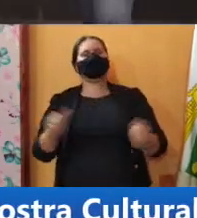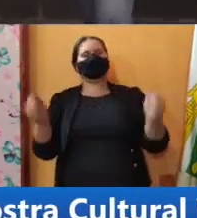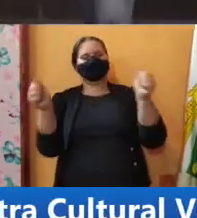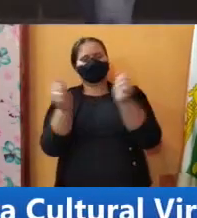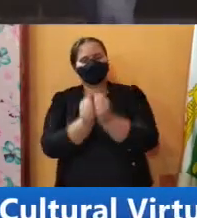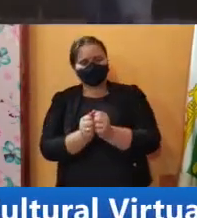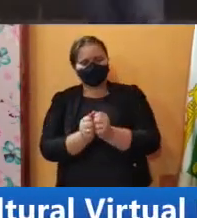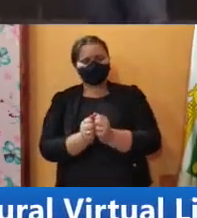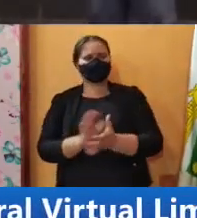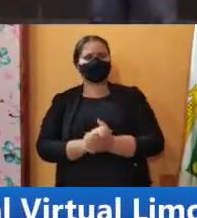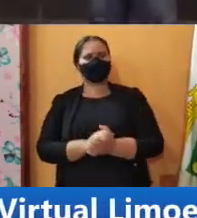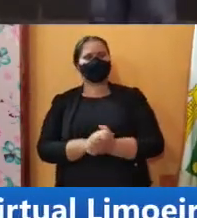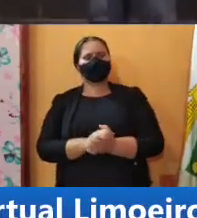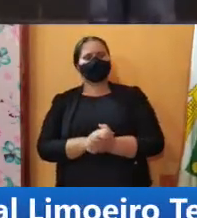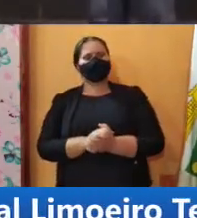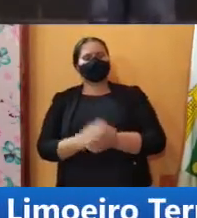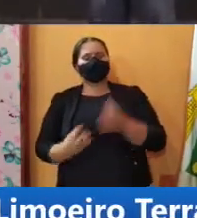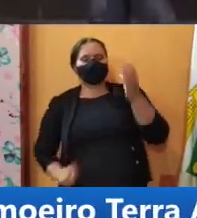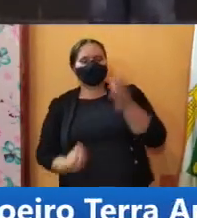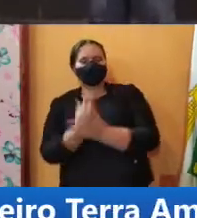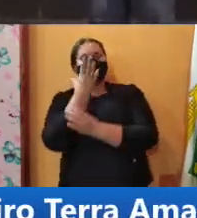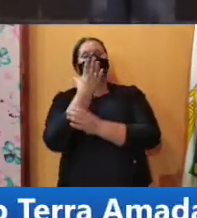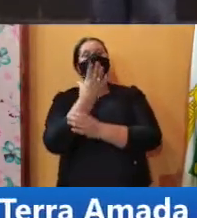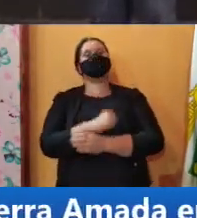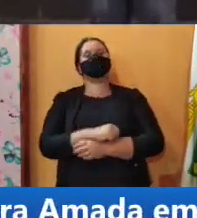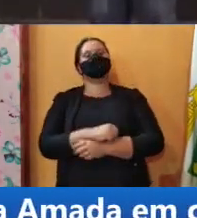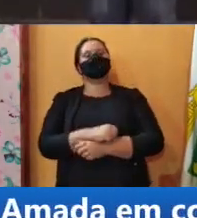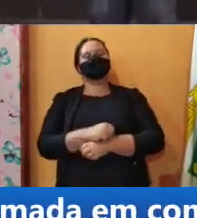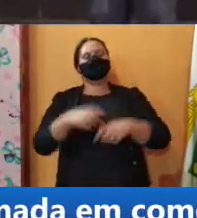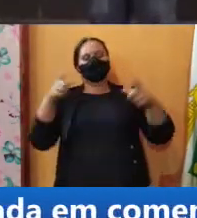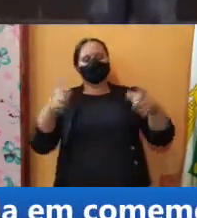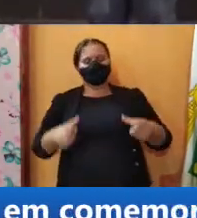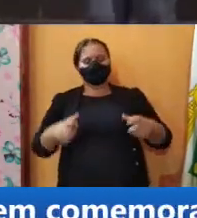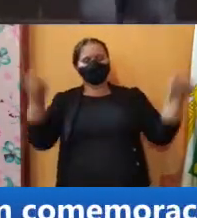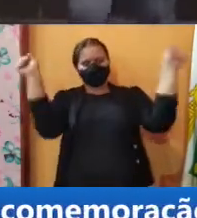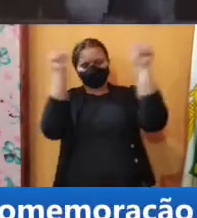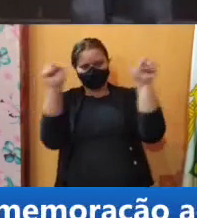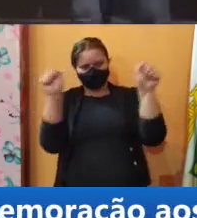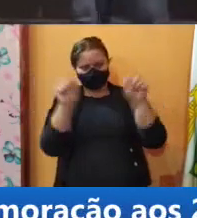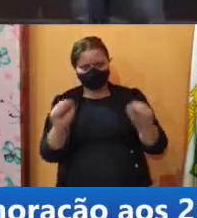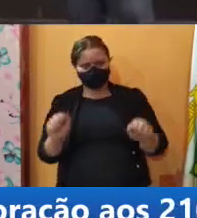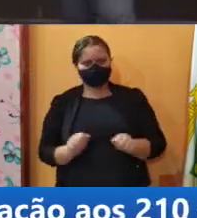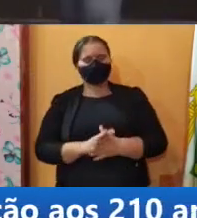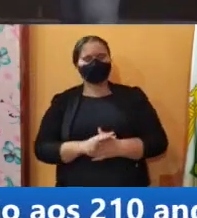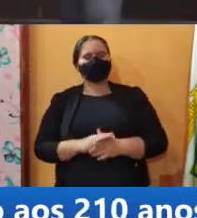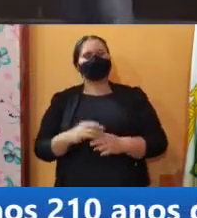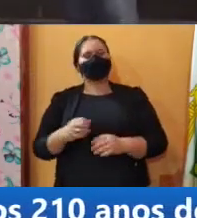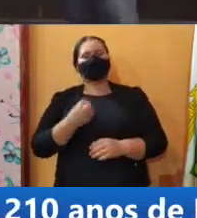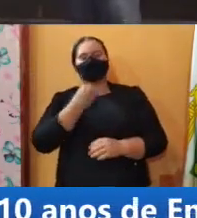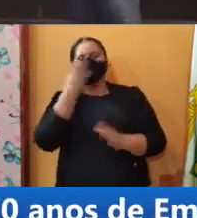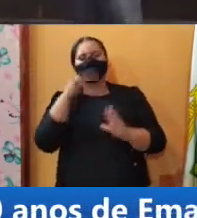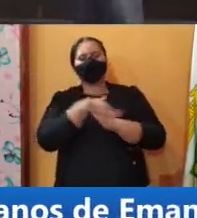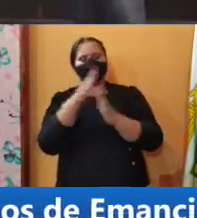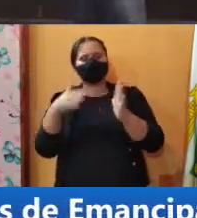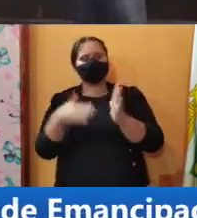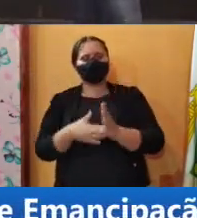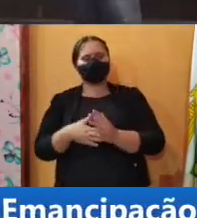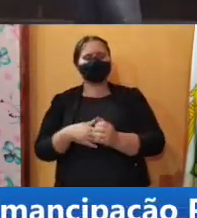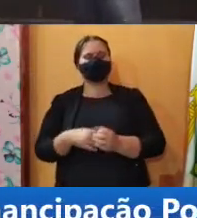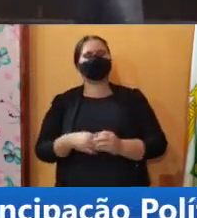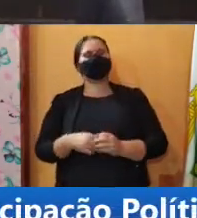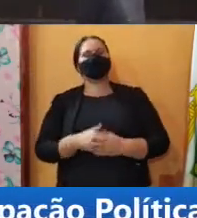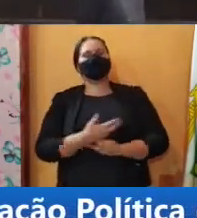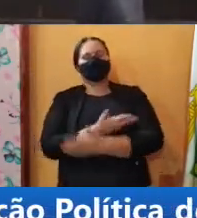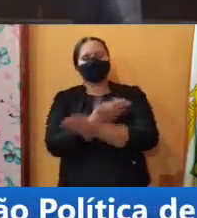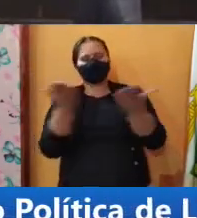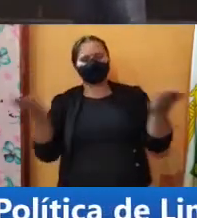e cuidador dessa casa também, Cadu, né? Boa noite. Dodinha, a minha